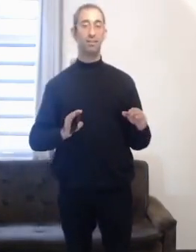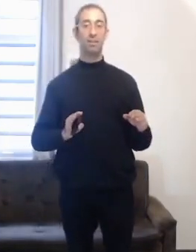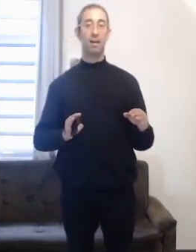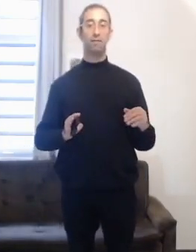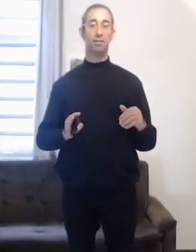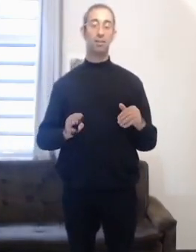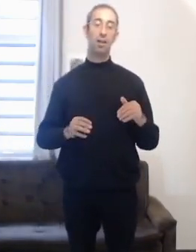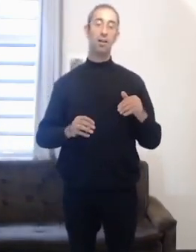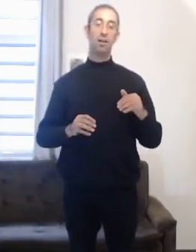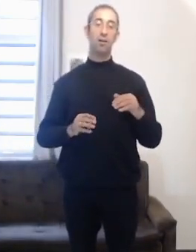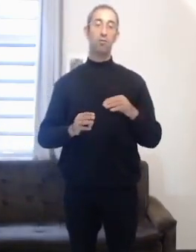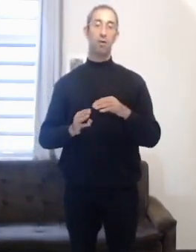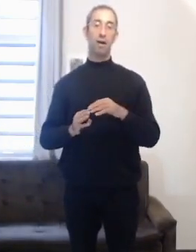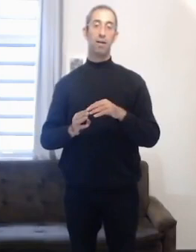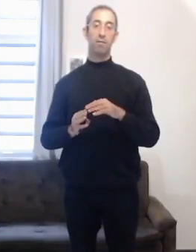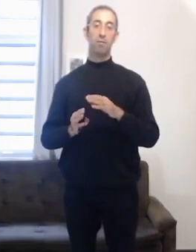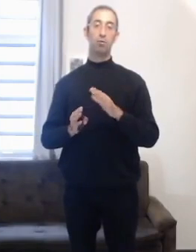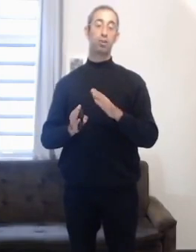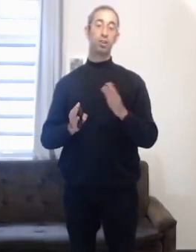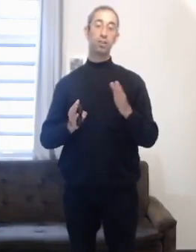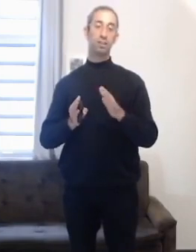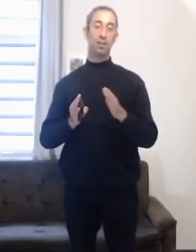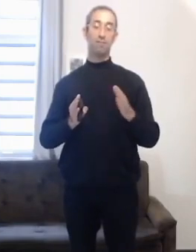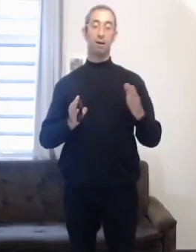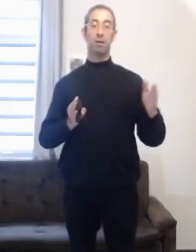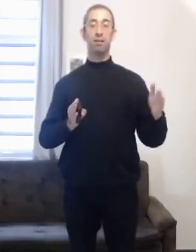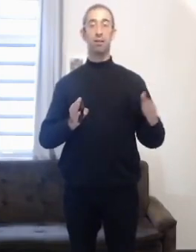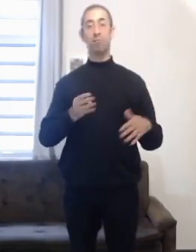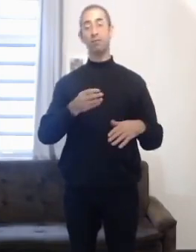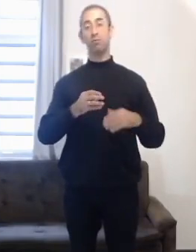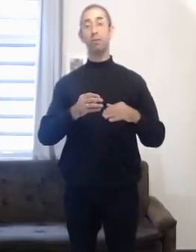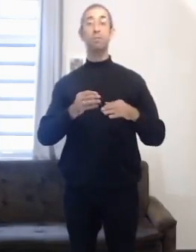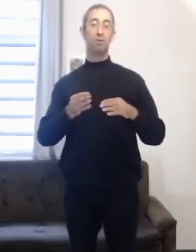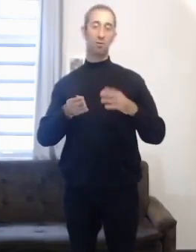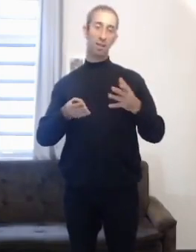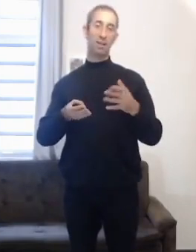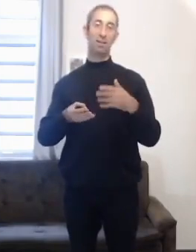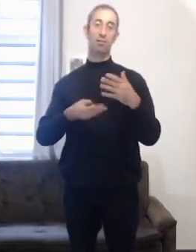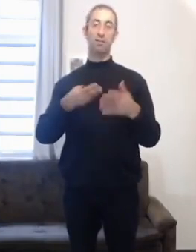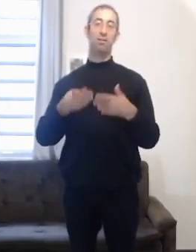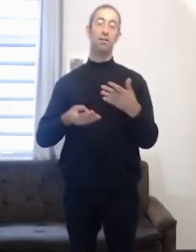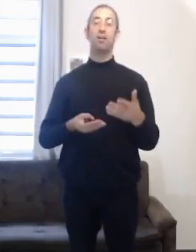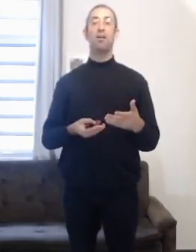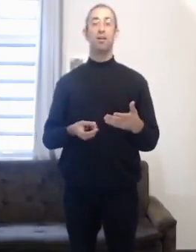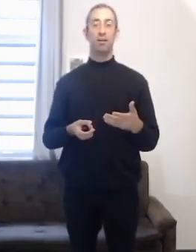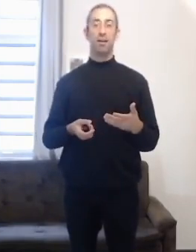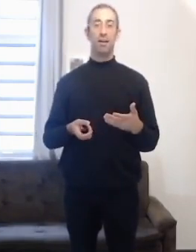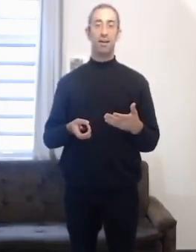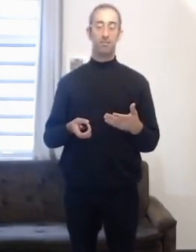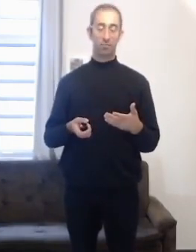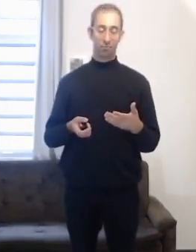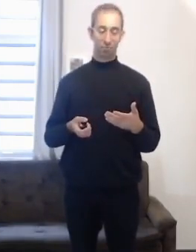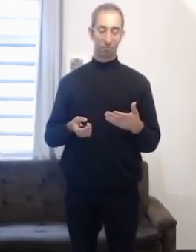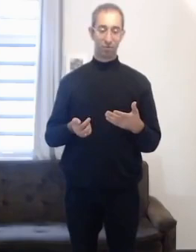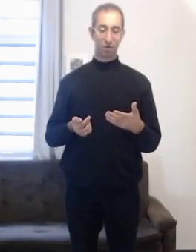Aí você vê nesse gráfico assim, o X ele vai aumentando, mas o Y, né, que é